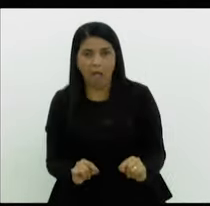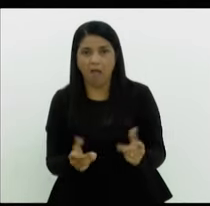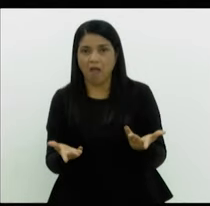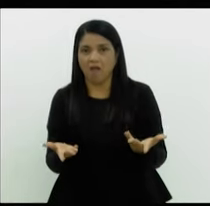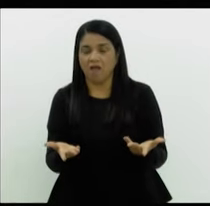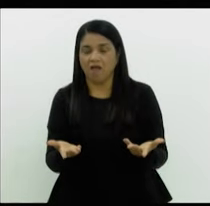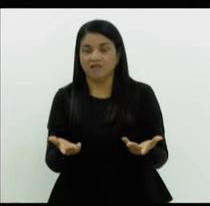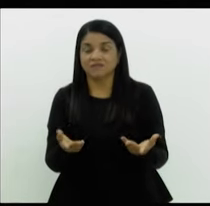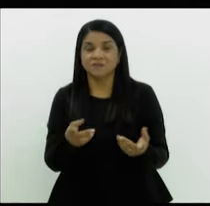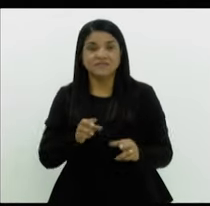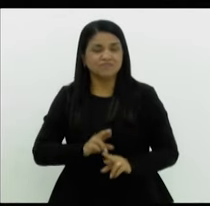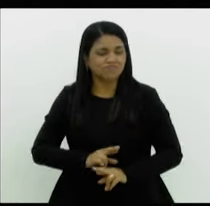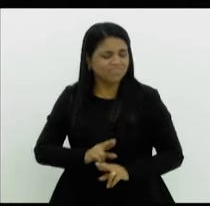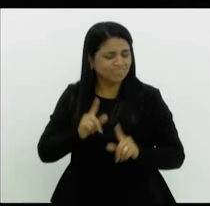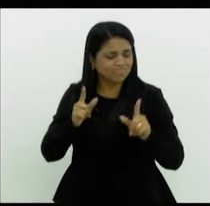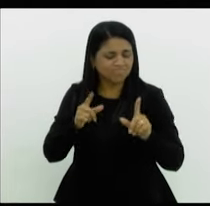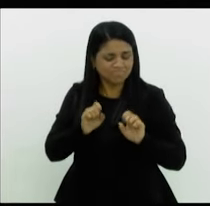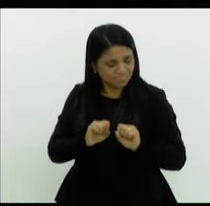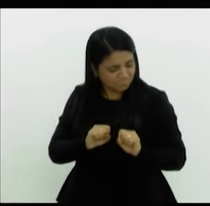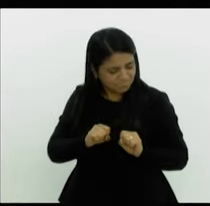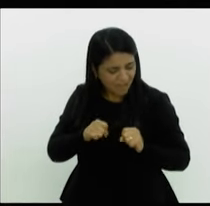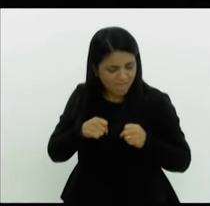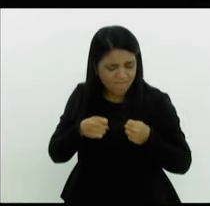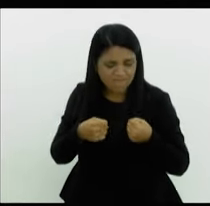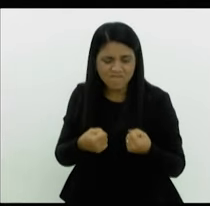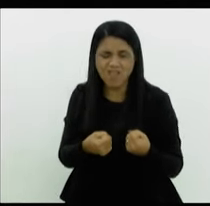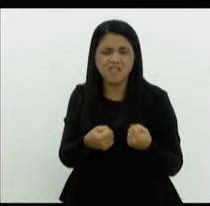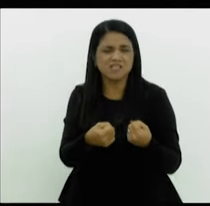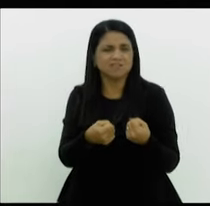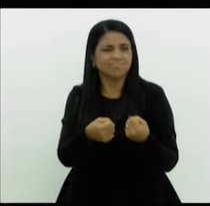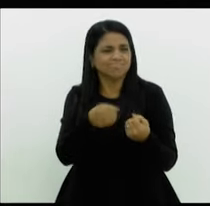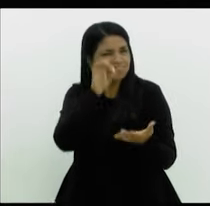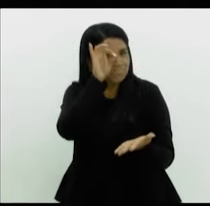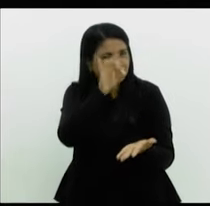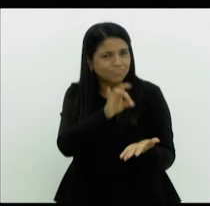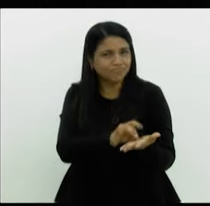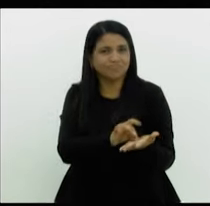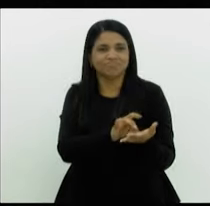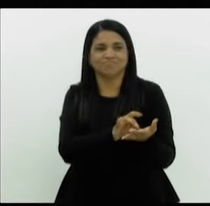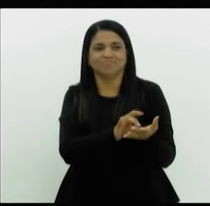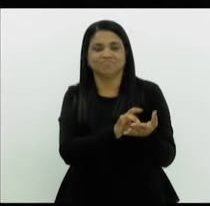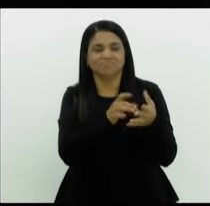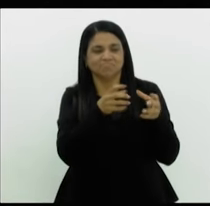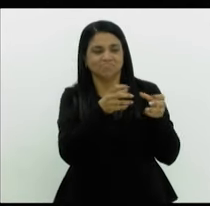uma defesa apaixonada desse privilégio,